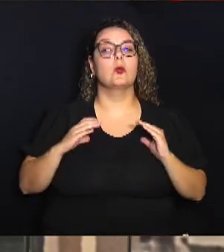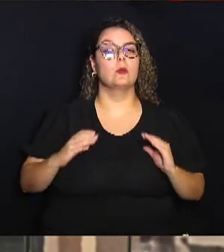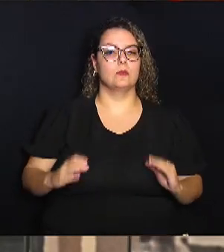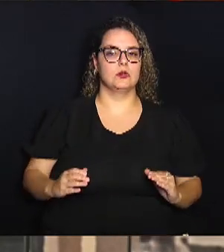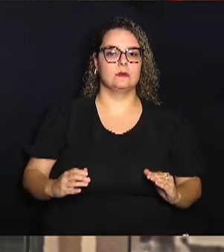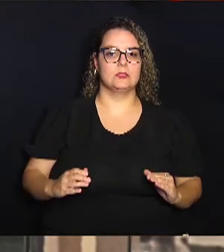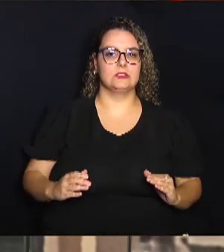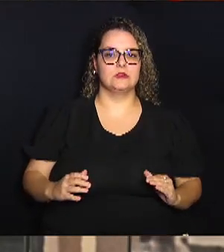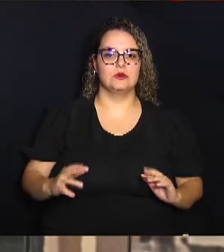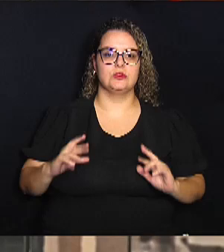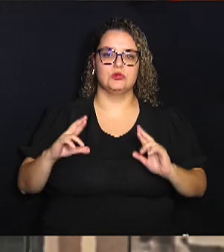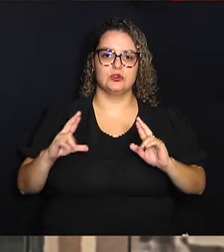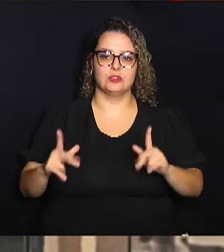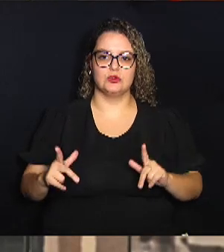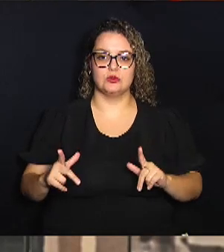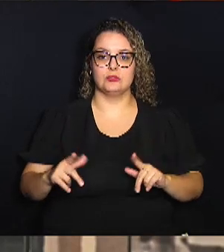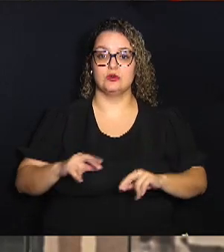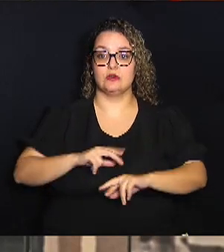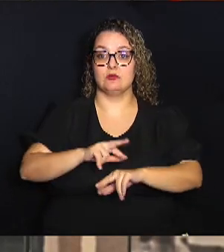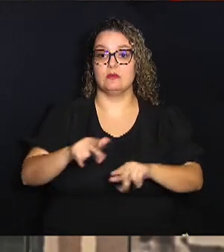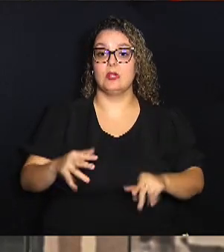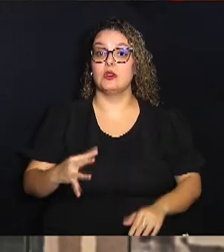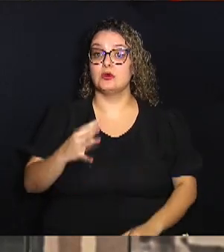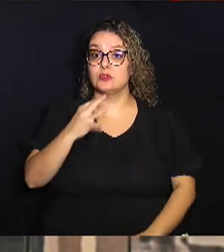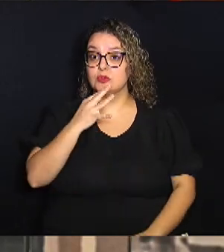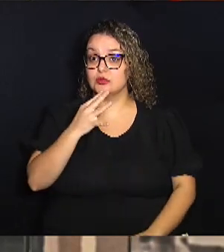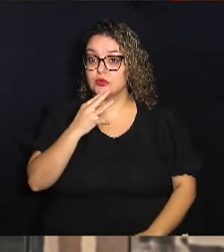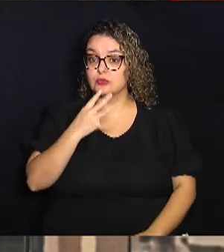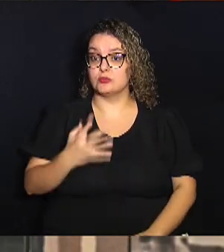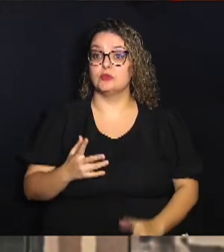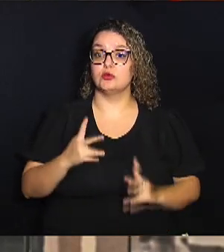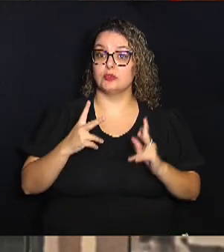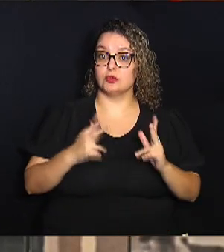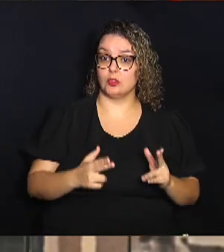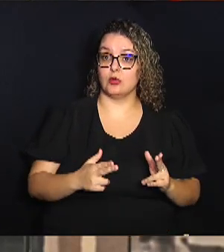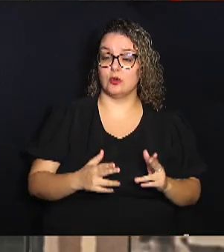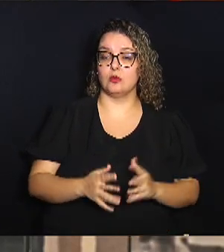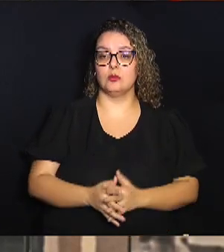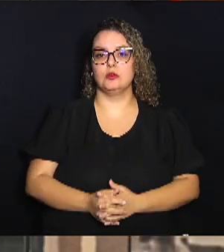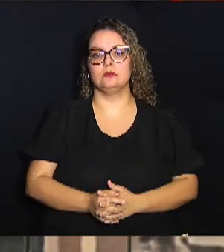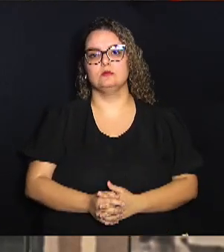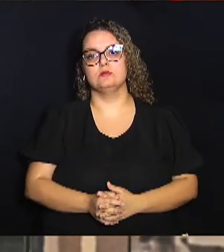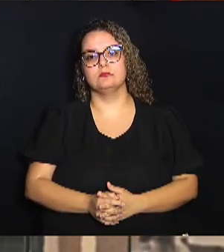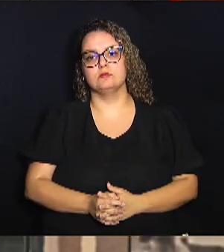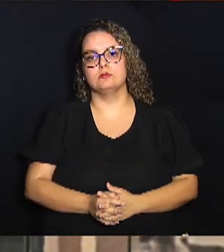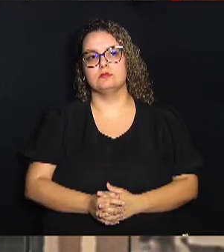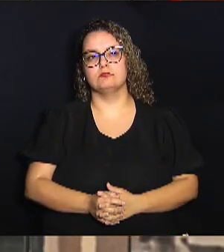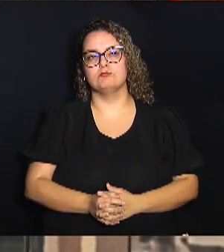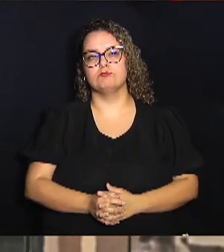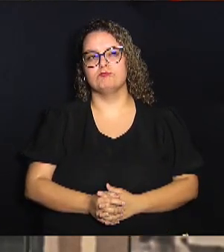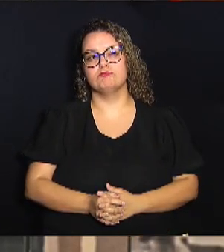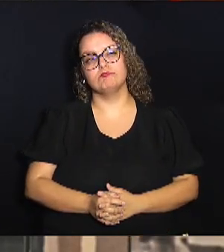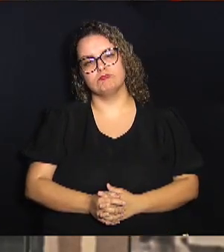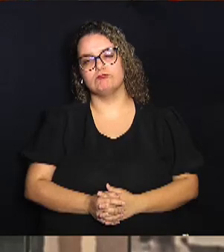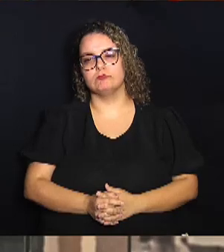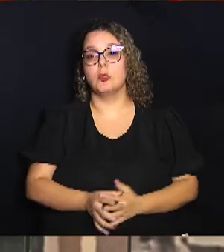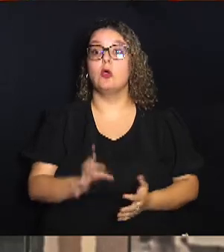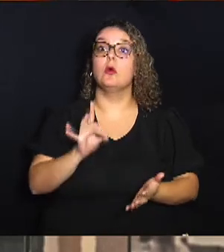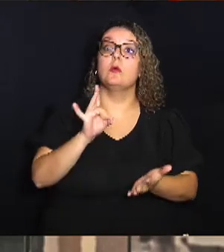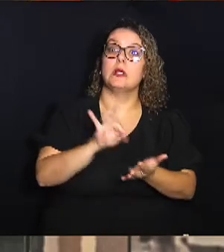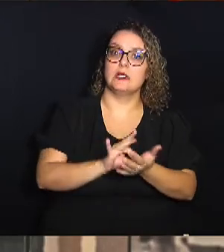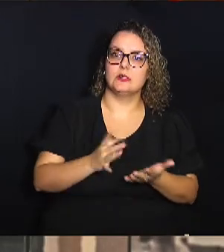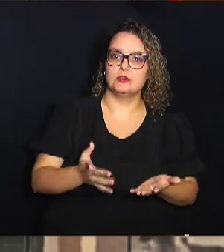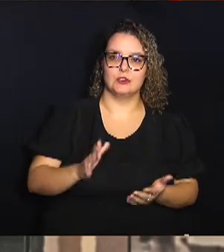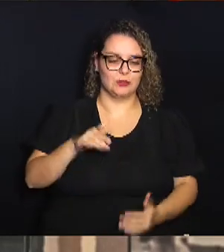comportamental, diferente do que muitos conheciam como o que era verdade.